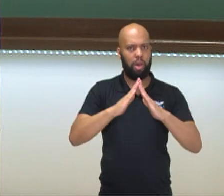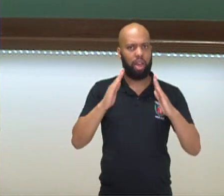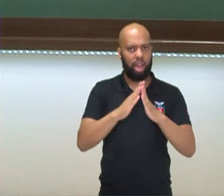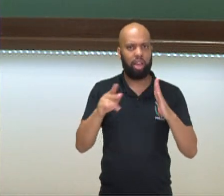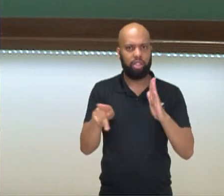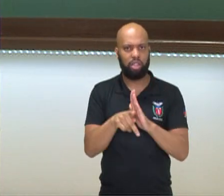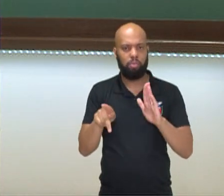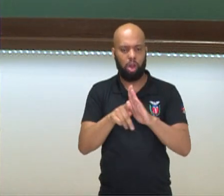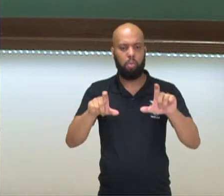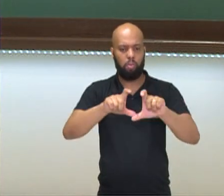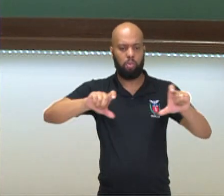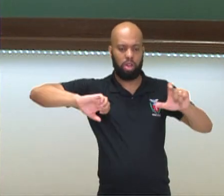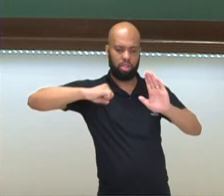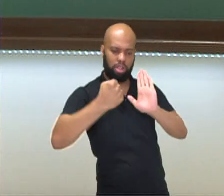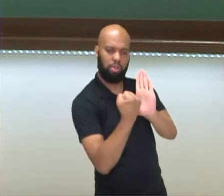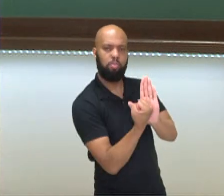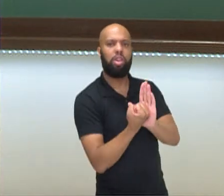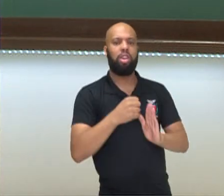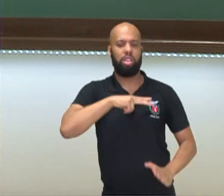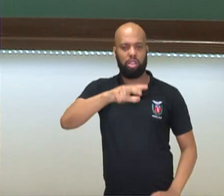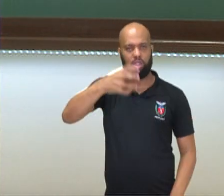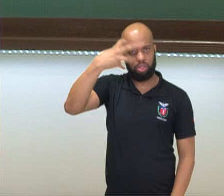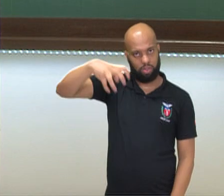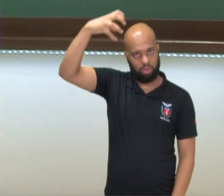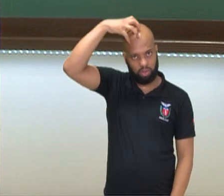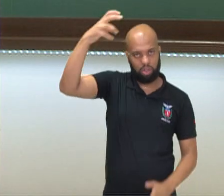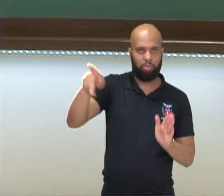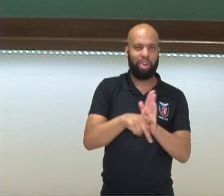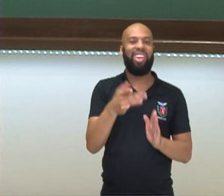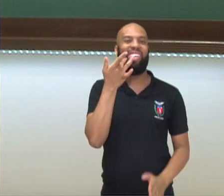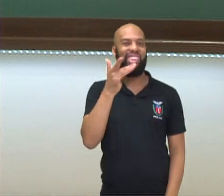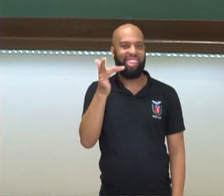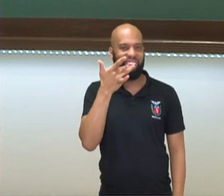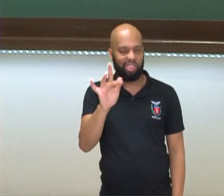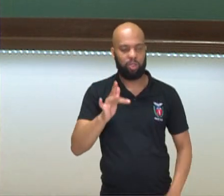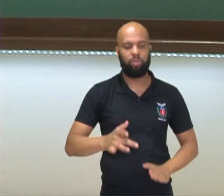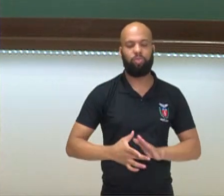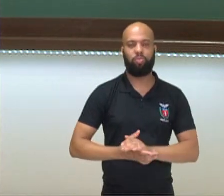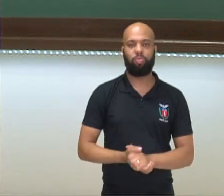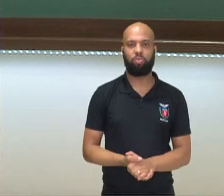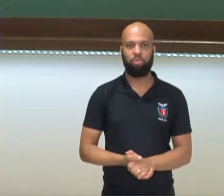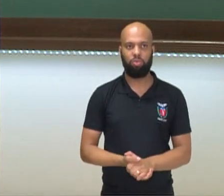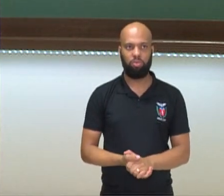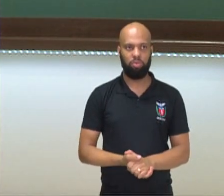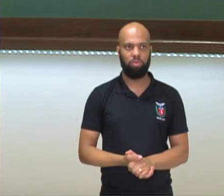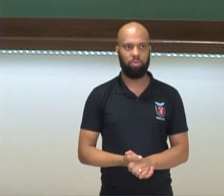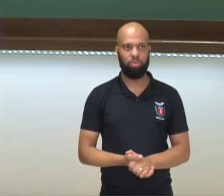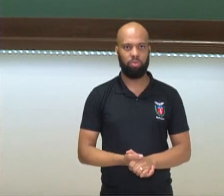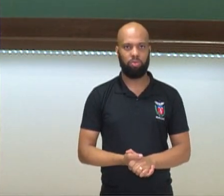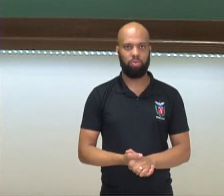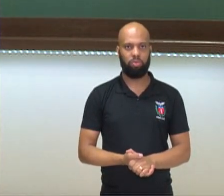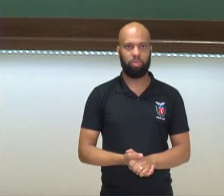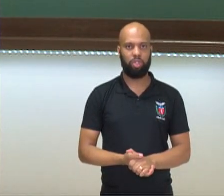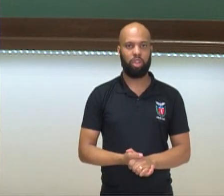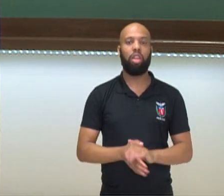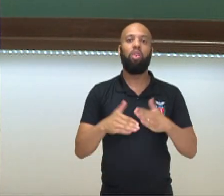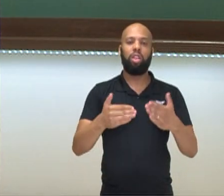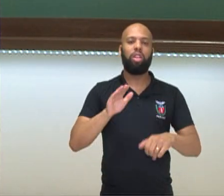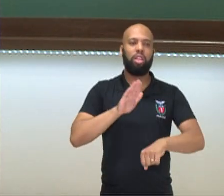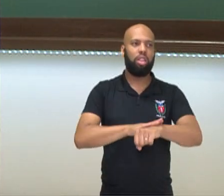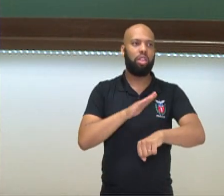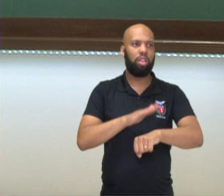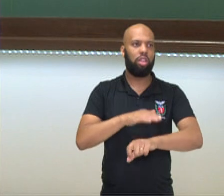dessas localizações, locais onde era feita a fundição do ferro. Nesse